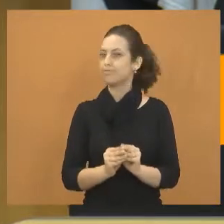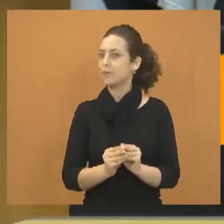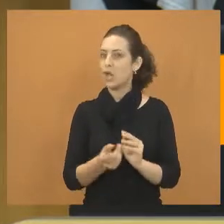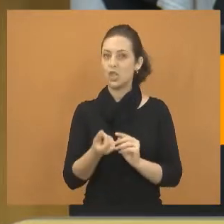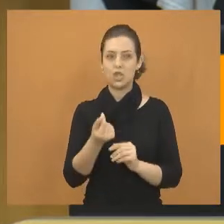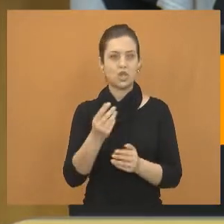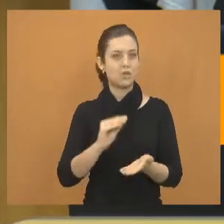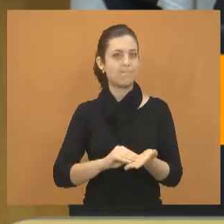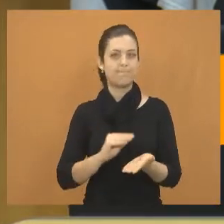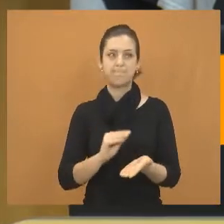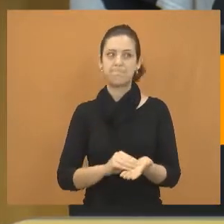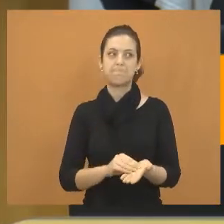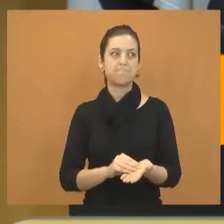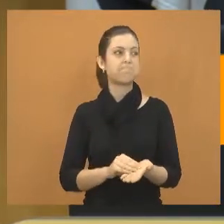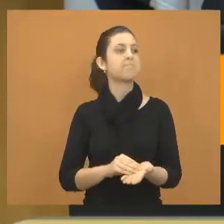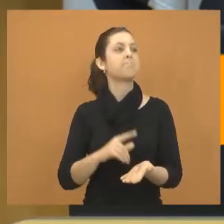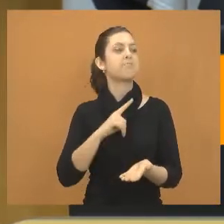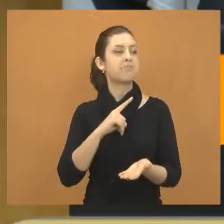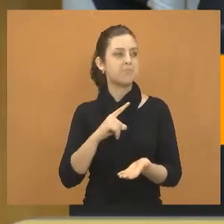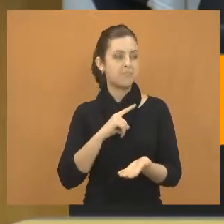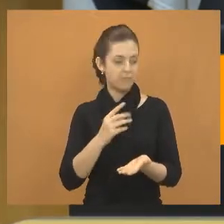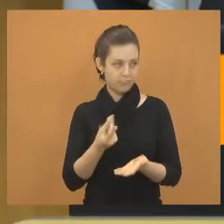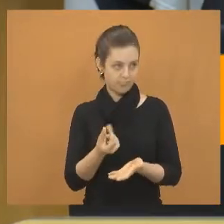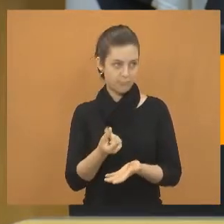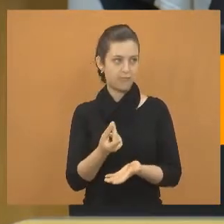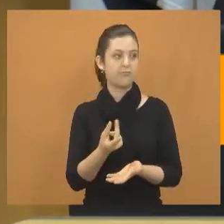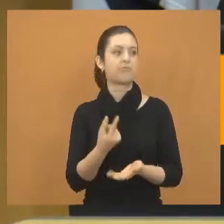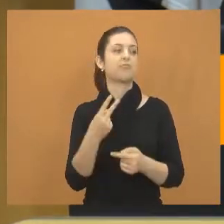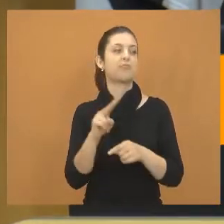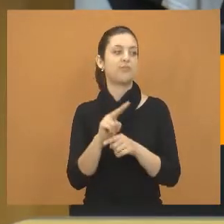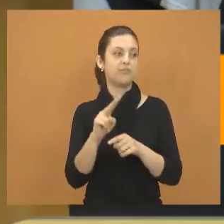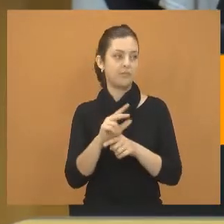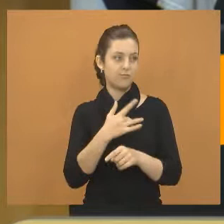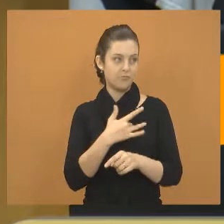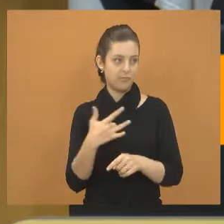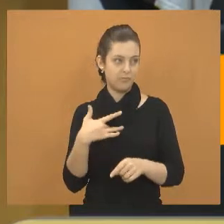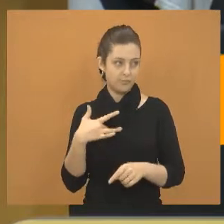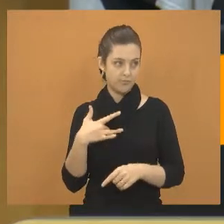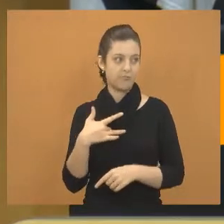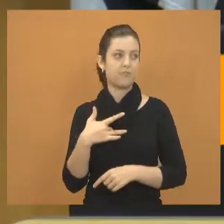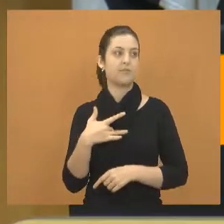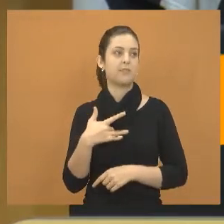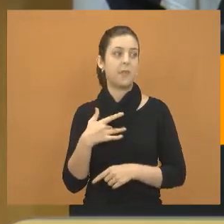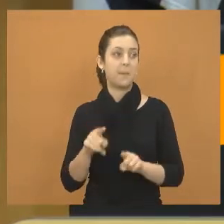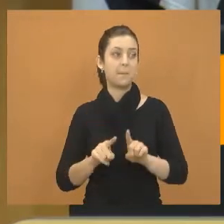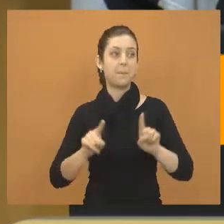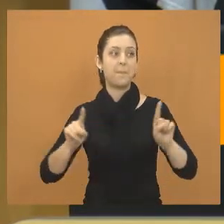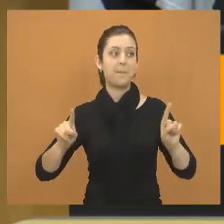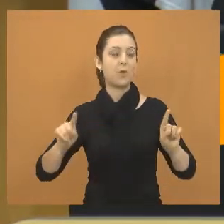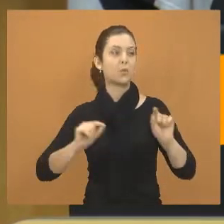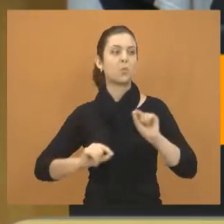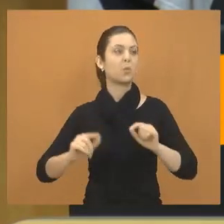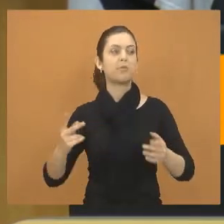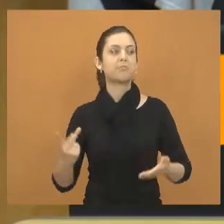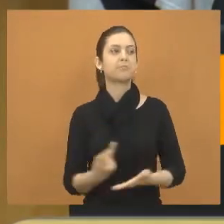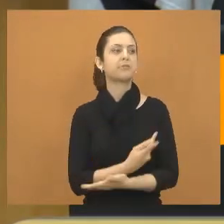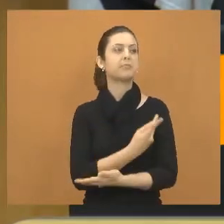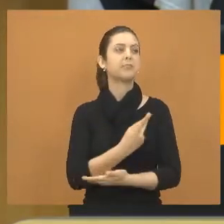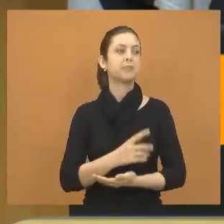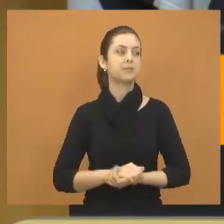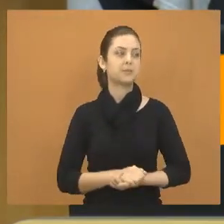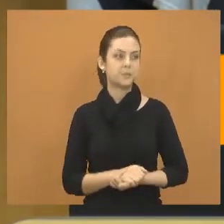dinheiro. Tem dinheiro, sim, para cuidar da saúde. Mas o que, que está